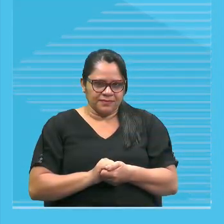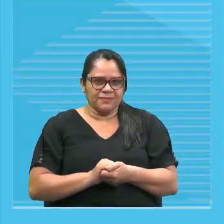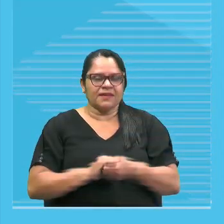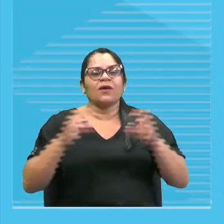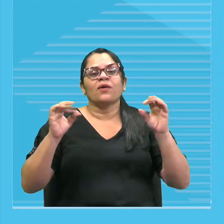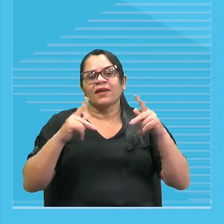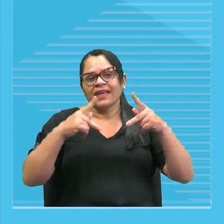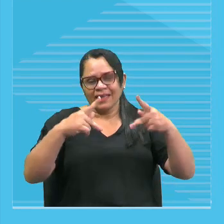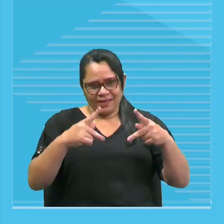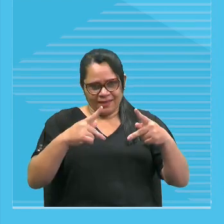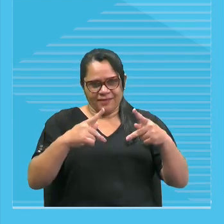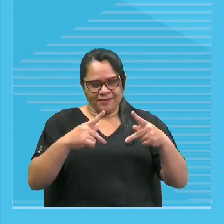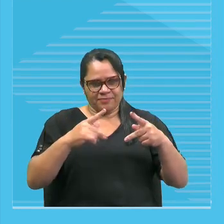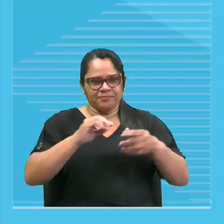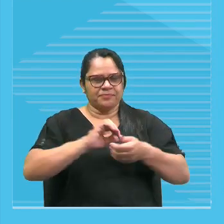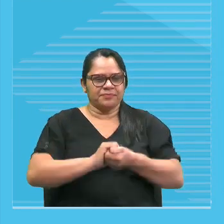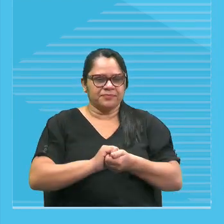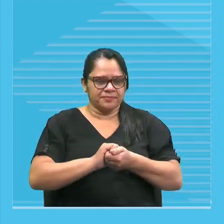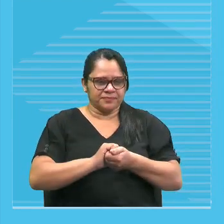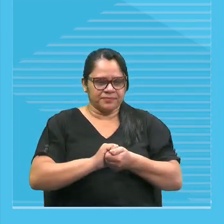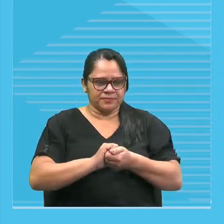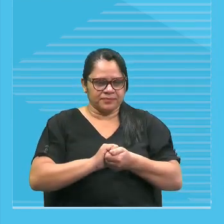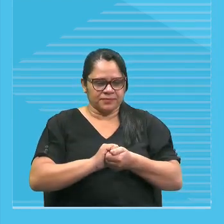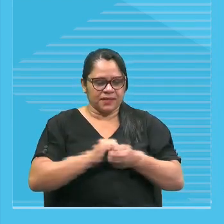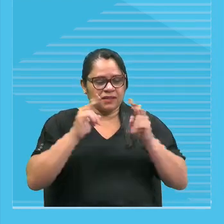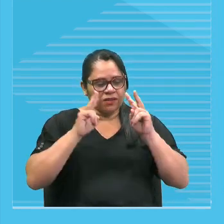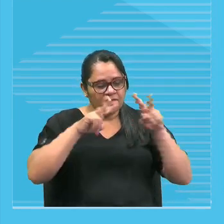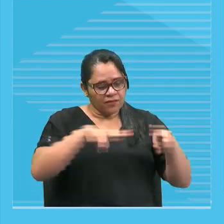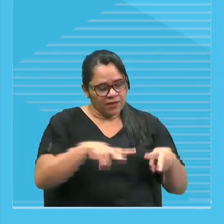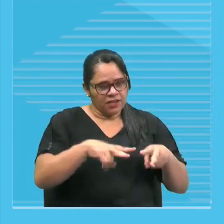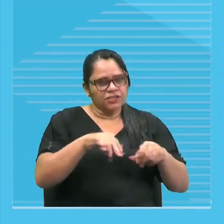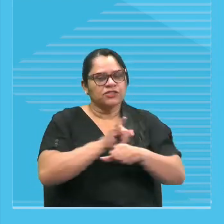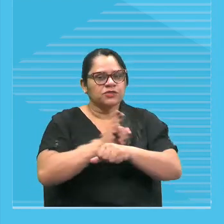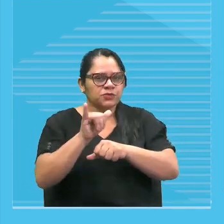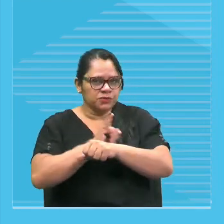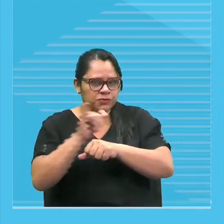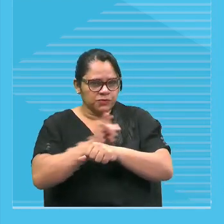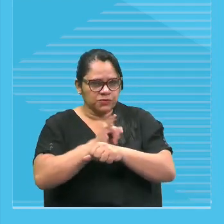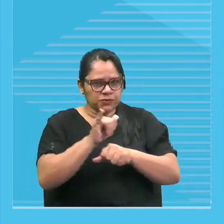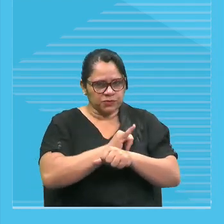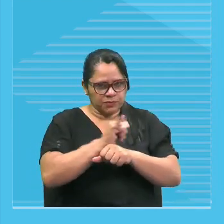OK Ok beleza tem ali conta comentário no YouTube